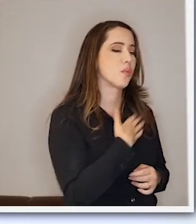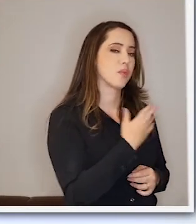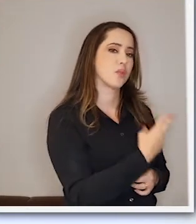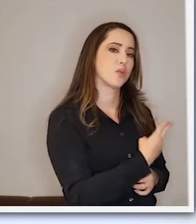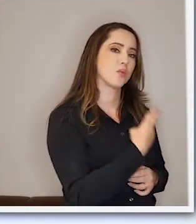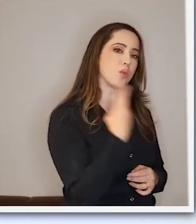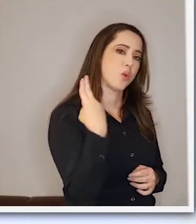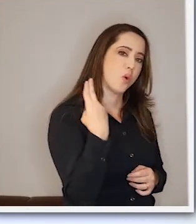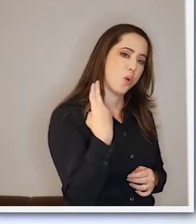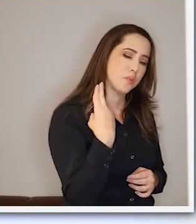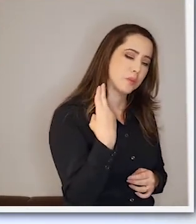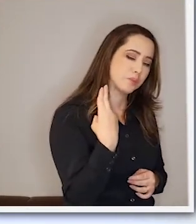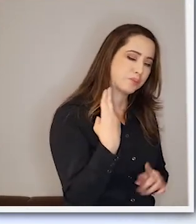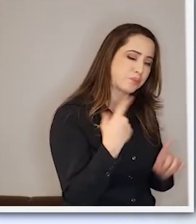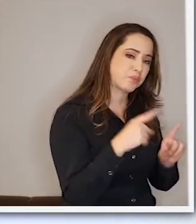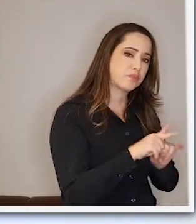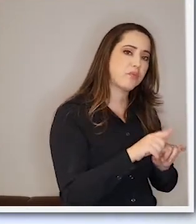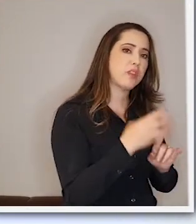população para representá-los,